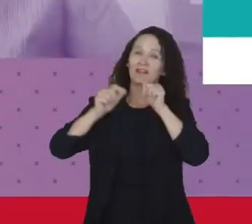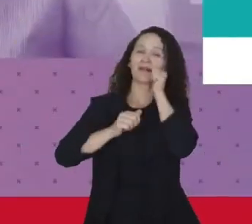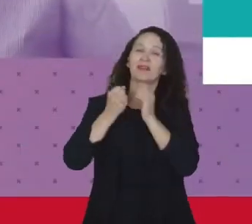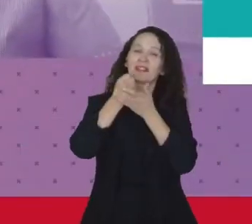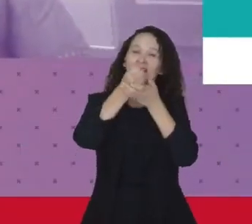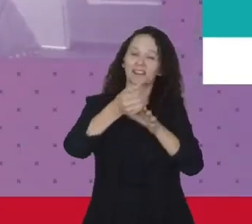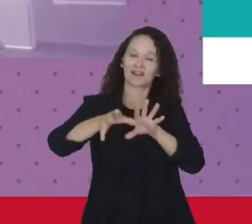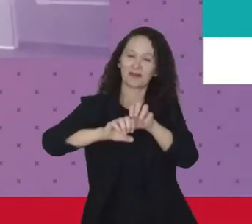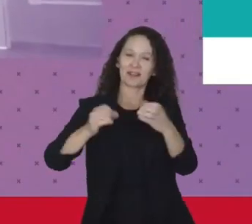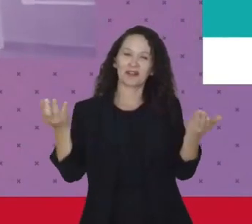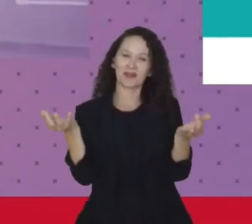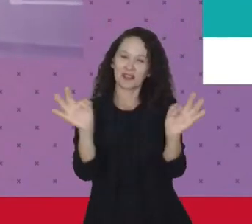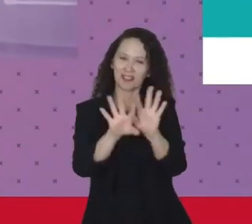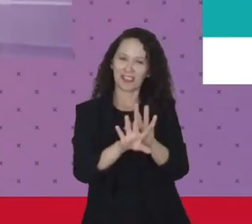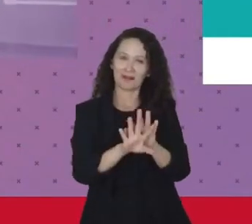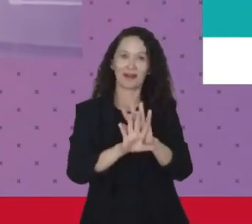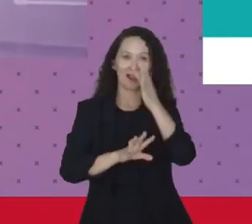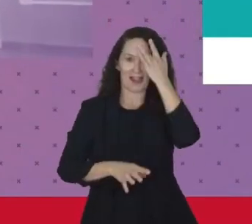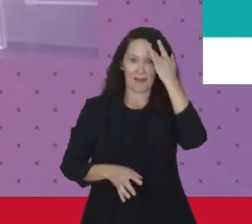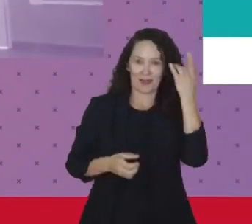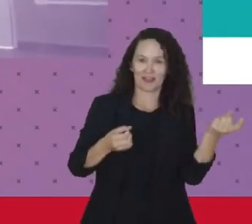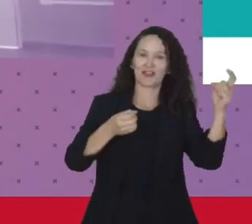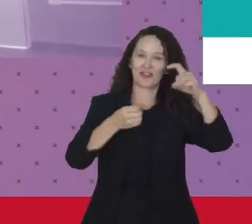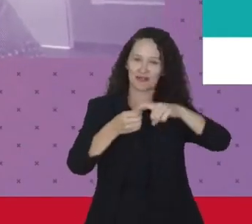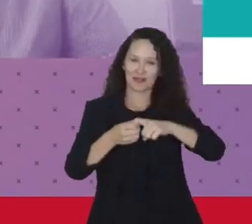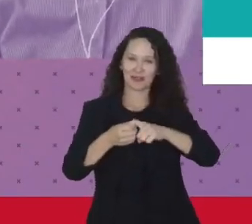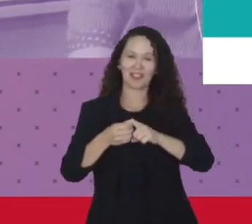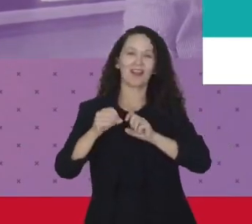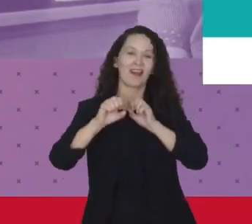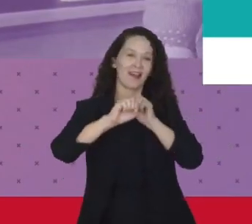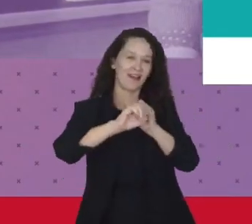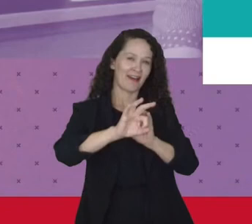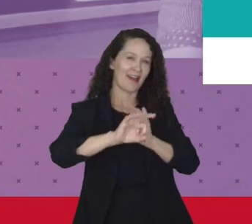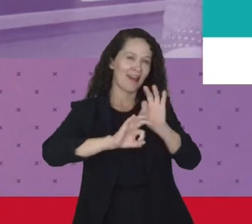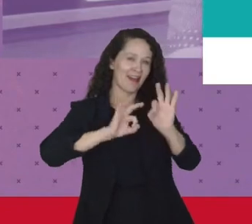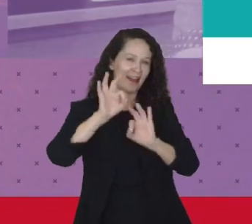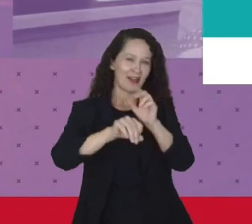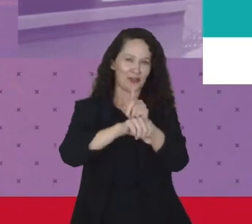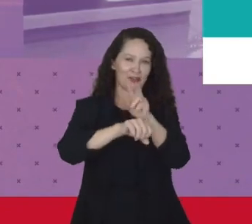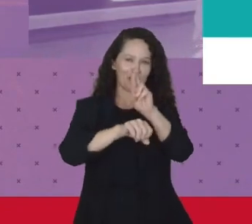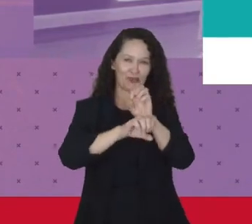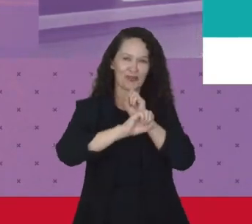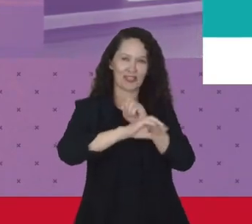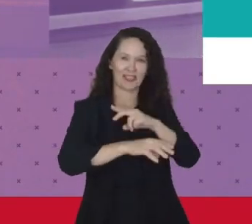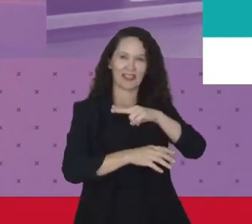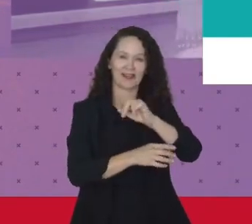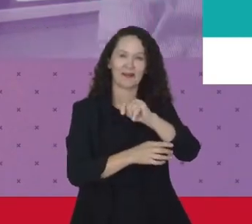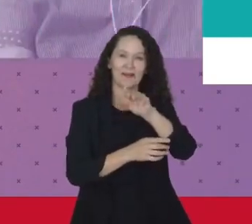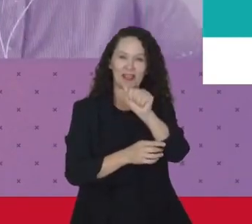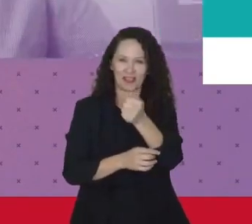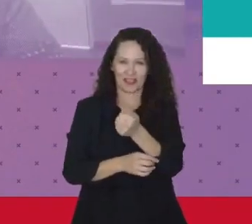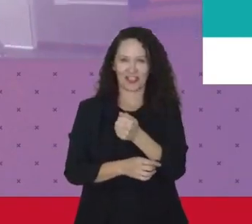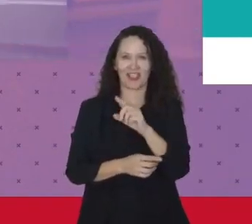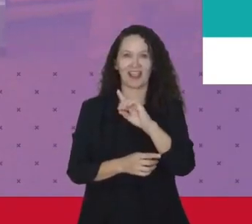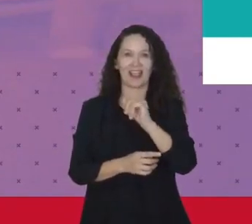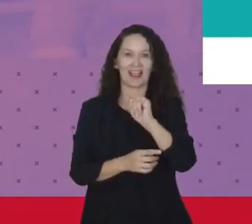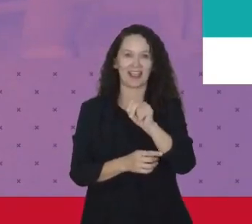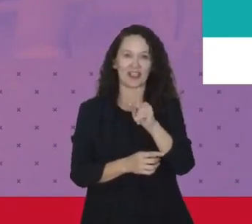Formação de hoje fica por aqui, mas amanhã você confere a aula preparada pela doutora em Educação, Martinha Clarete